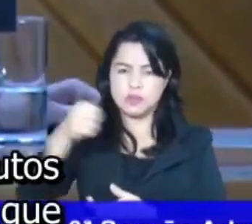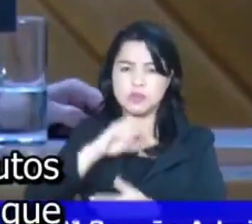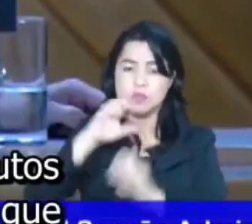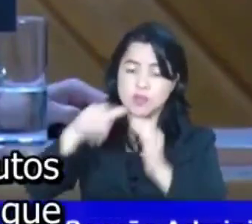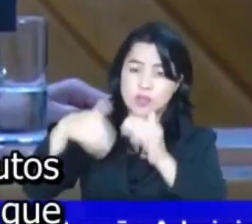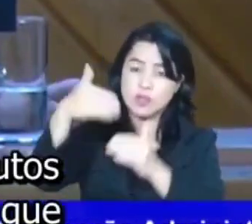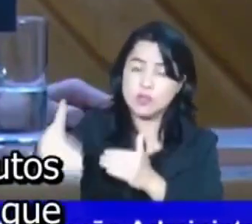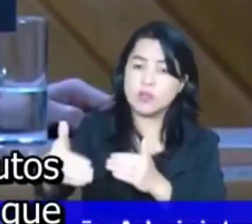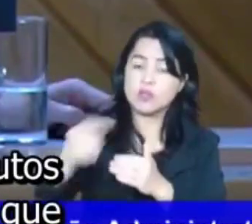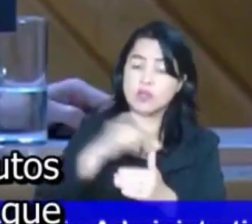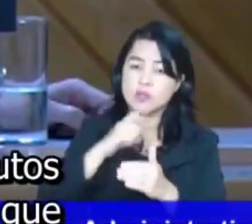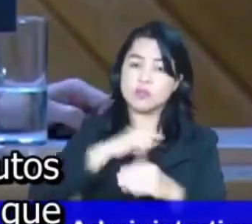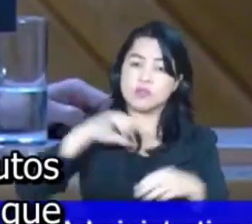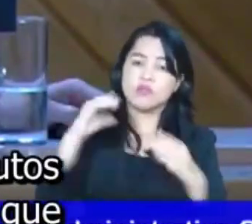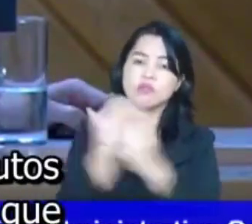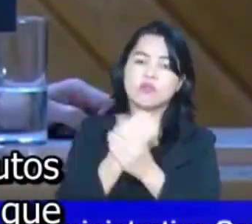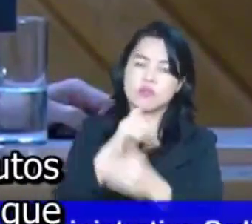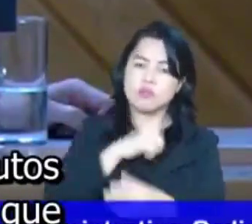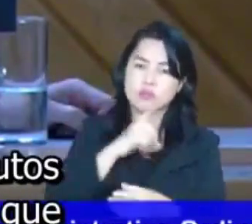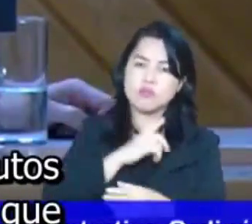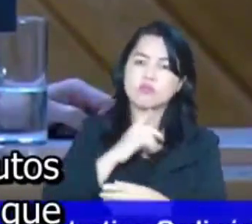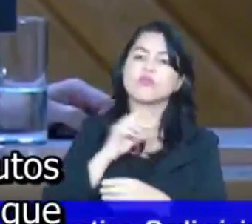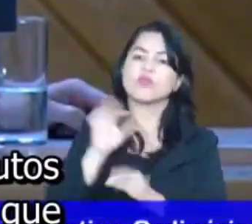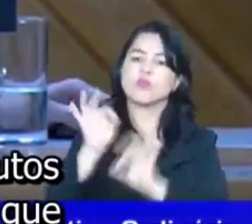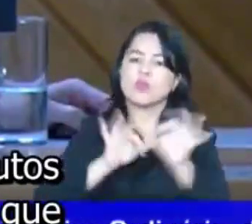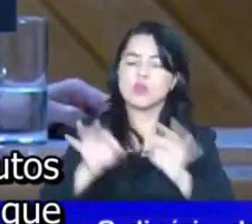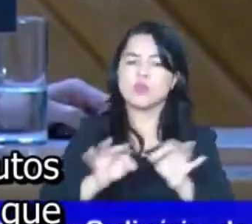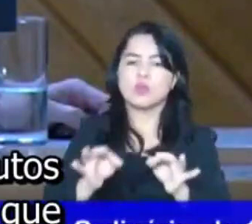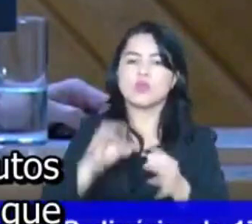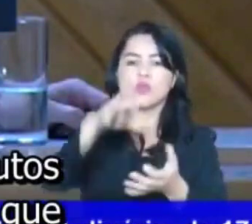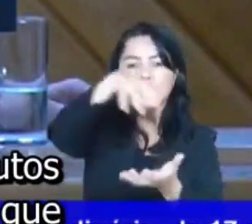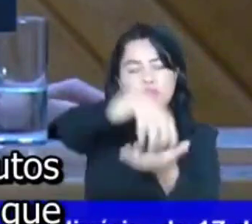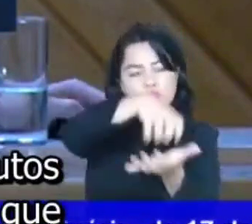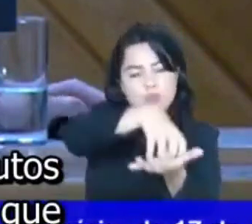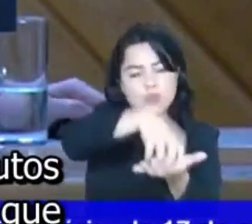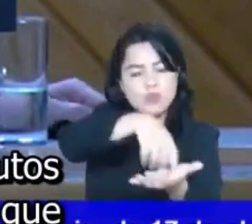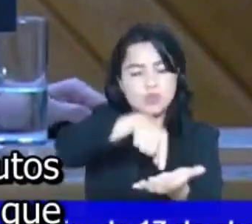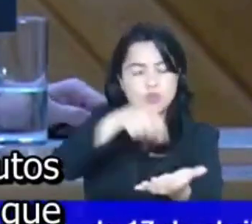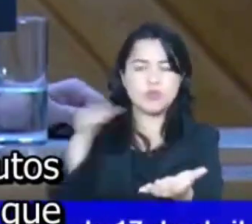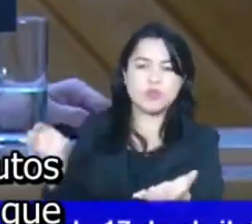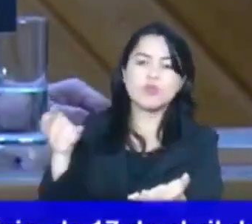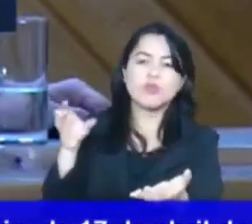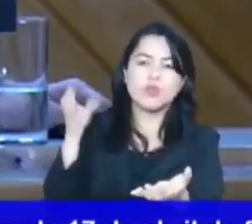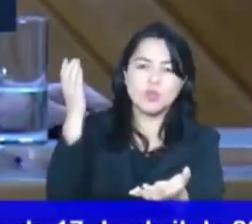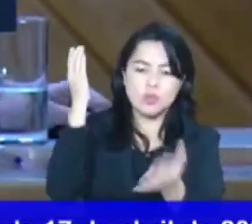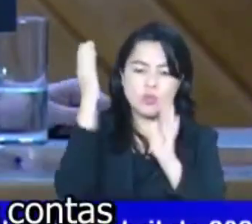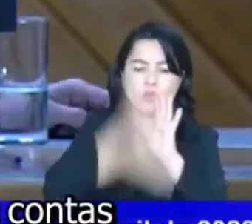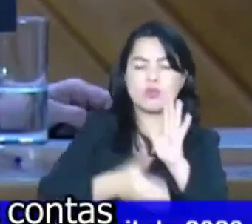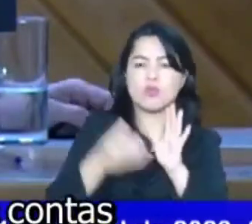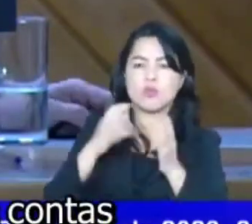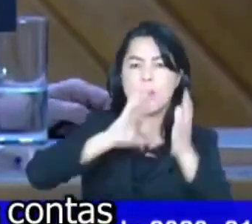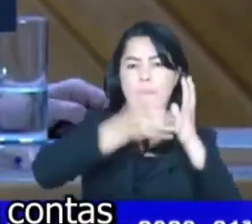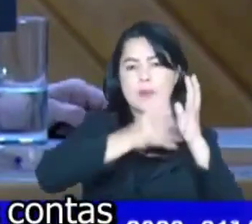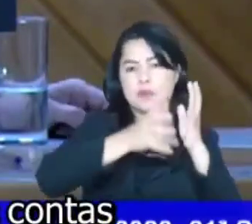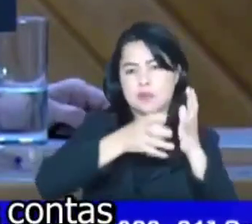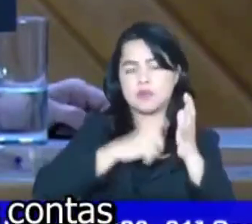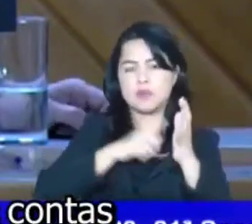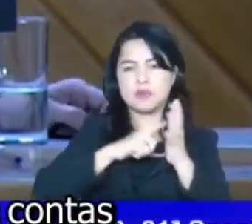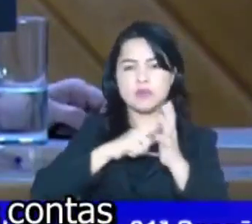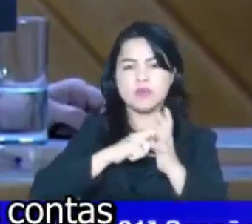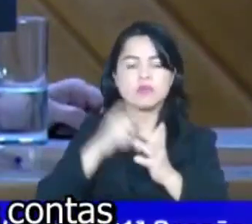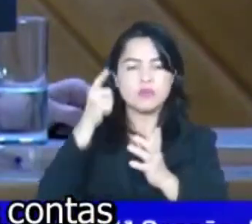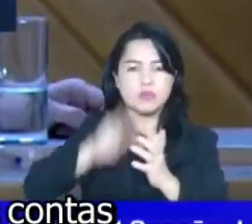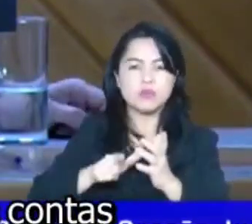Após o regular trâmite processual, foram encaminhados autos ao Núcleo de Análise de Contas Eleitorais e Partidárias, que, em parecer